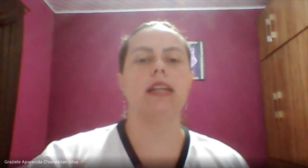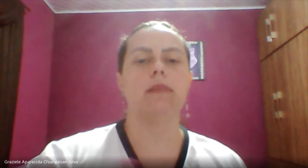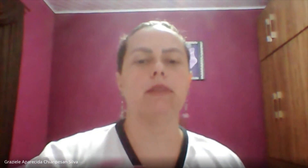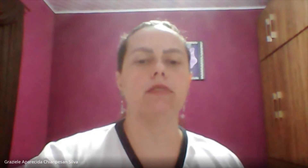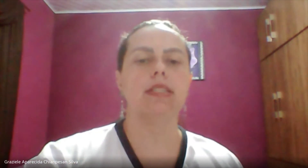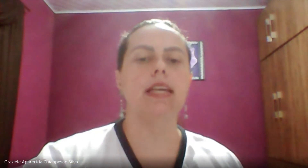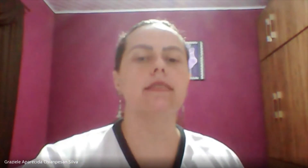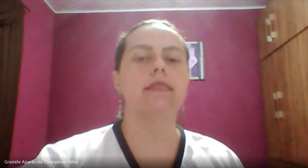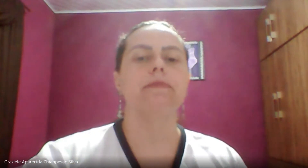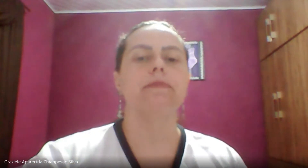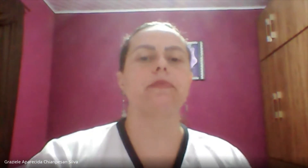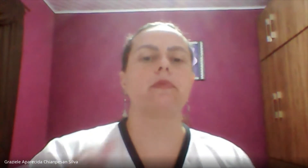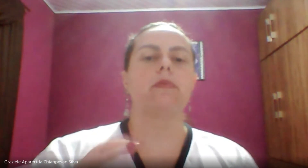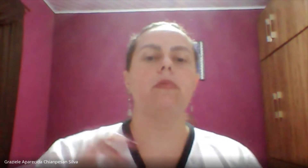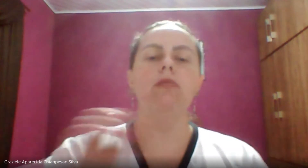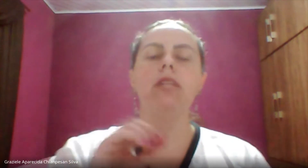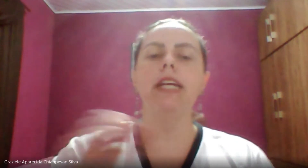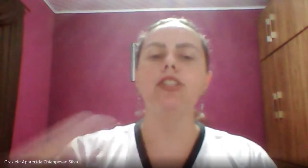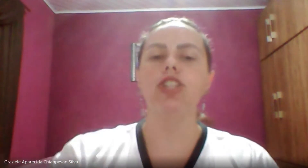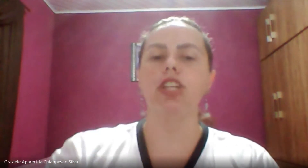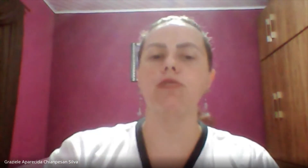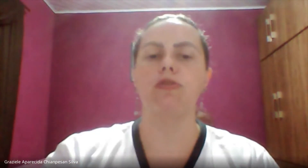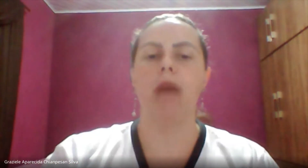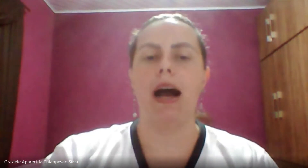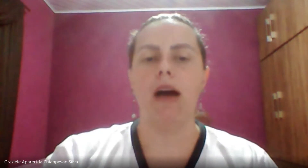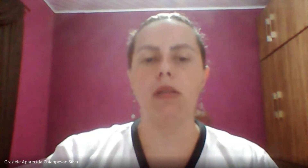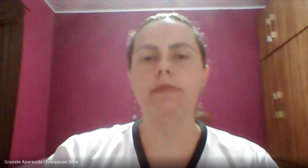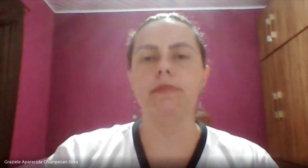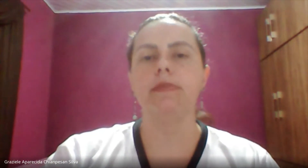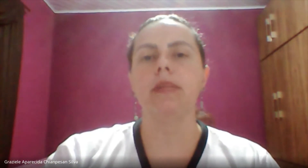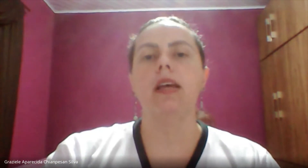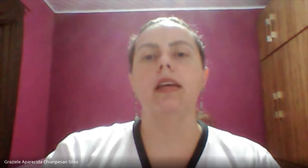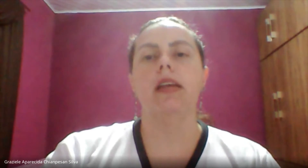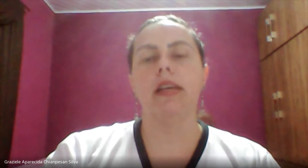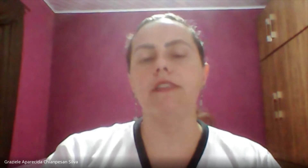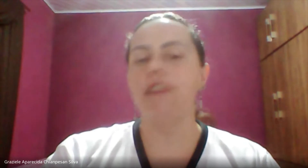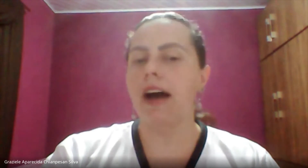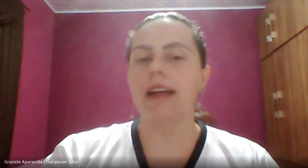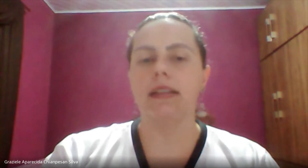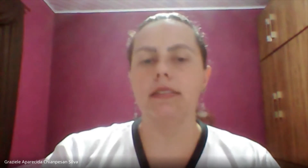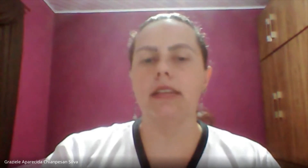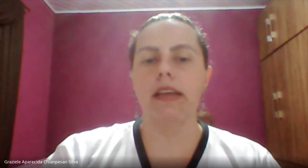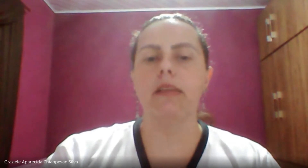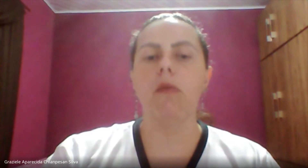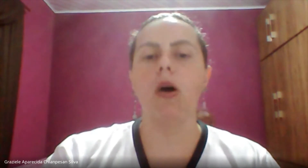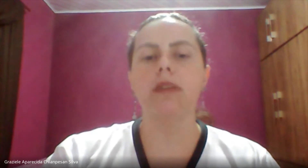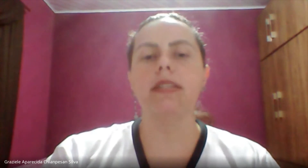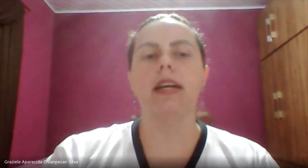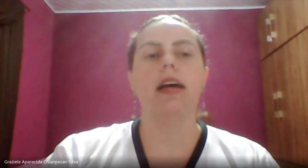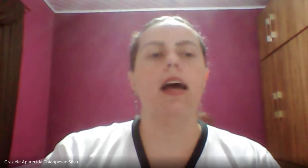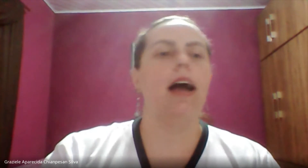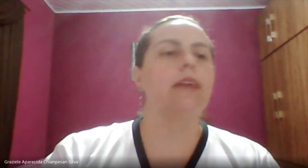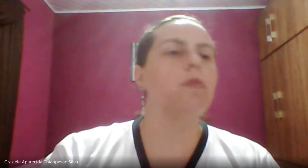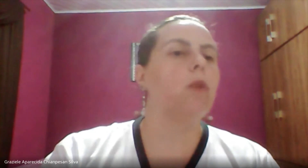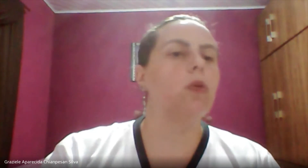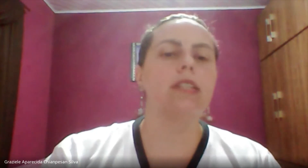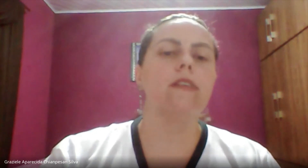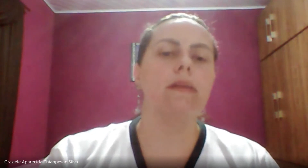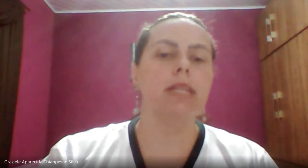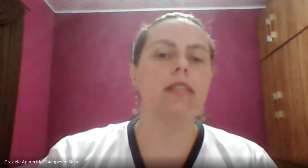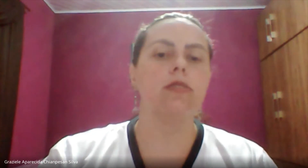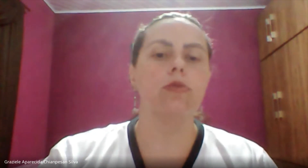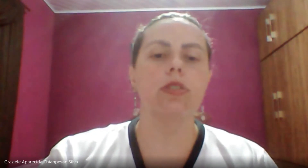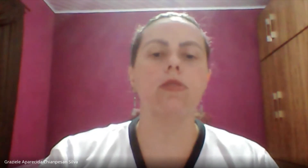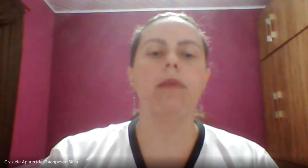quero mostrar para vocês trechinhos de uma aula em que fala, né, em que mostra aí um pouco